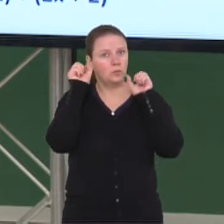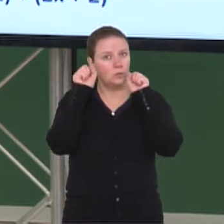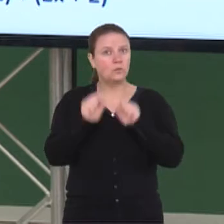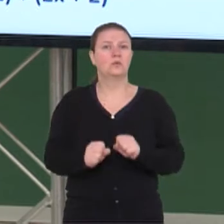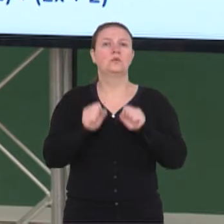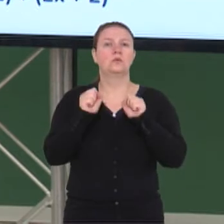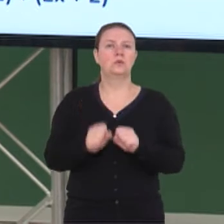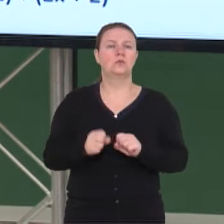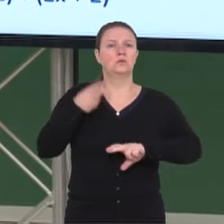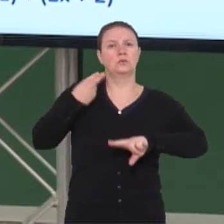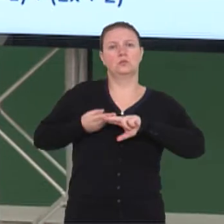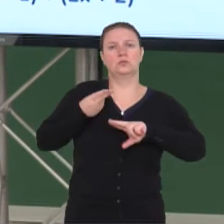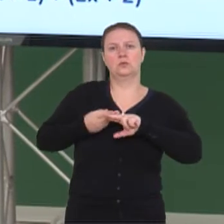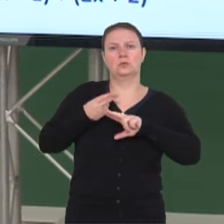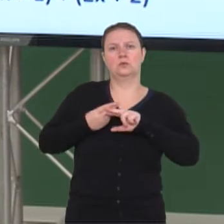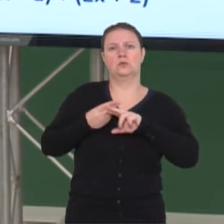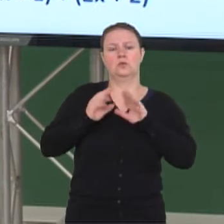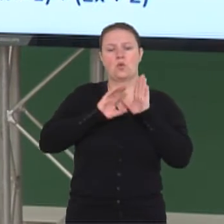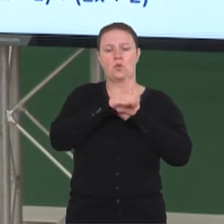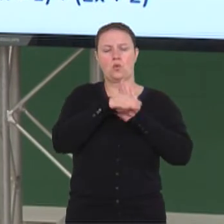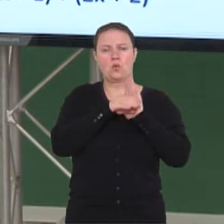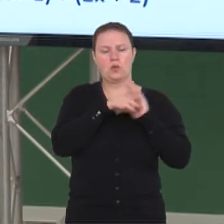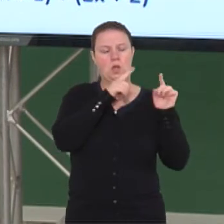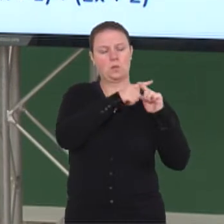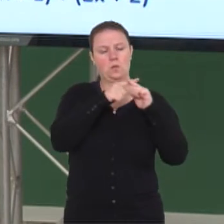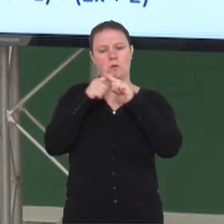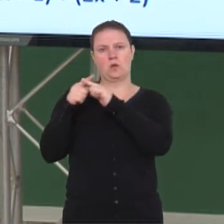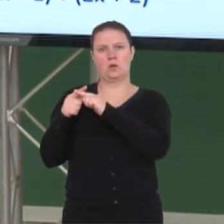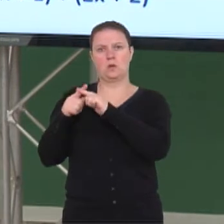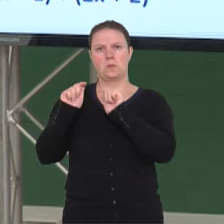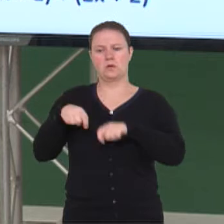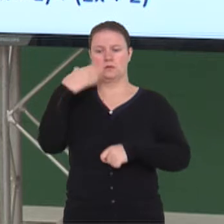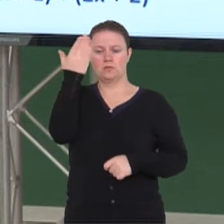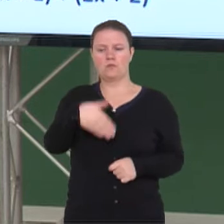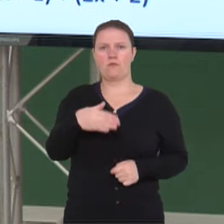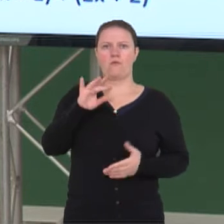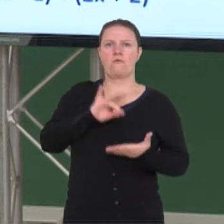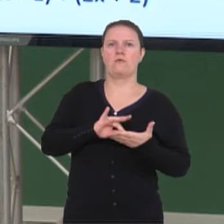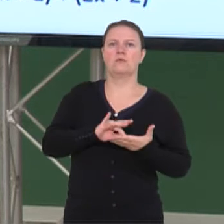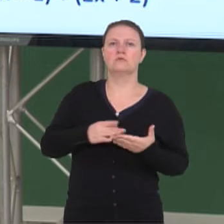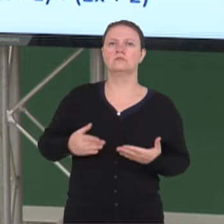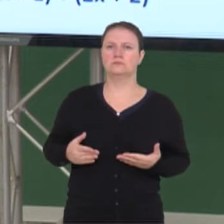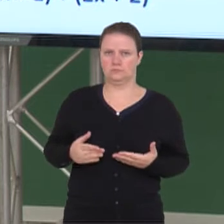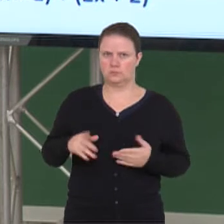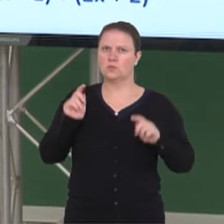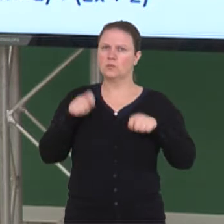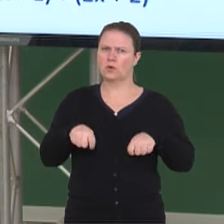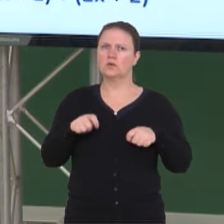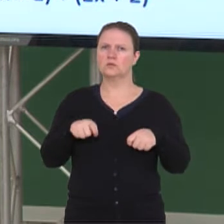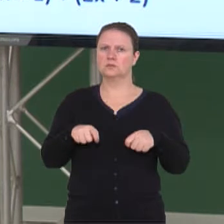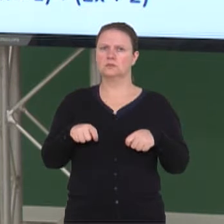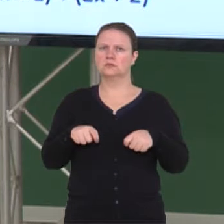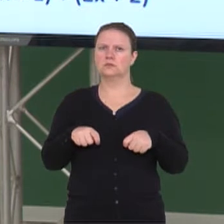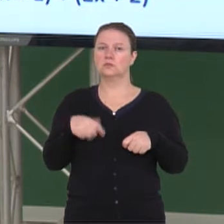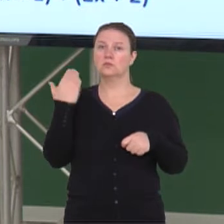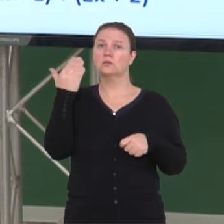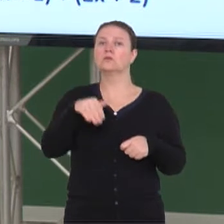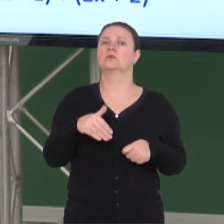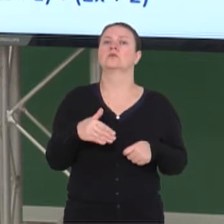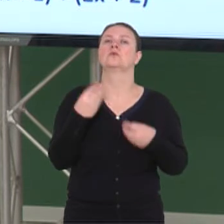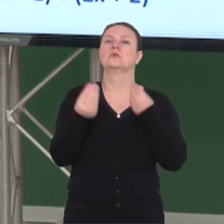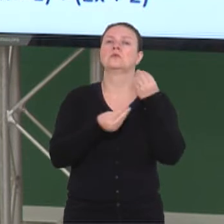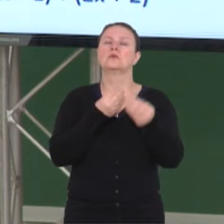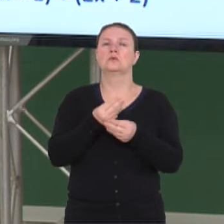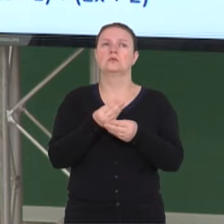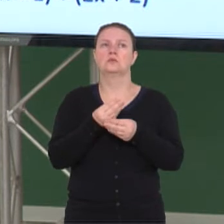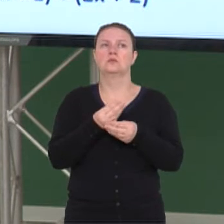daqui, usando lá os conceitos de multiplicação, fazer a prova real dessa divisão. O que é a prova real? O meu